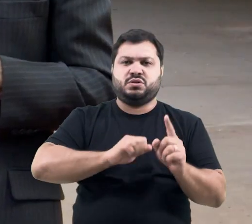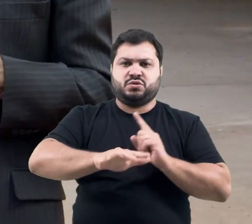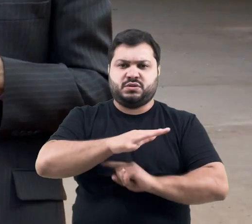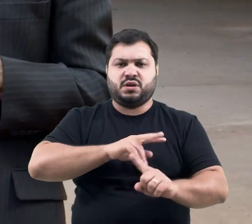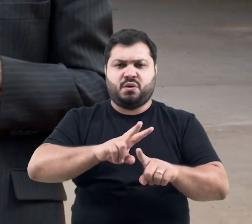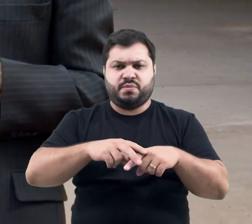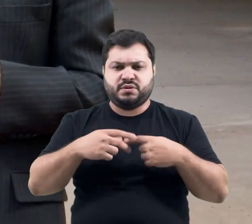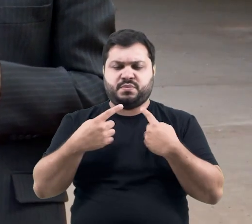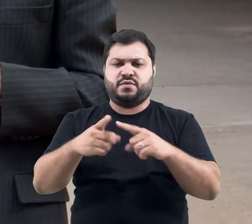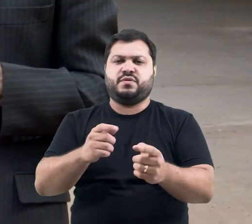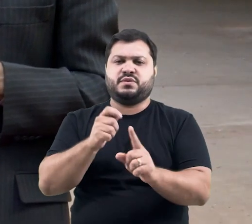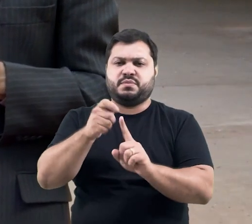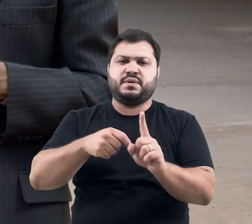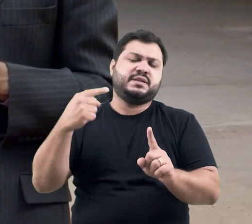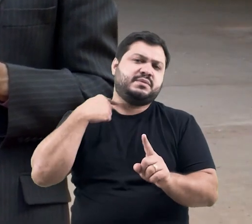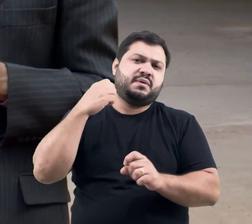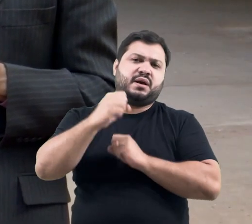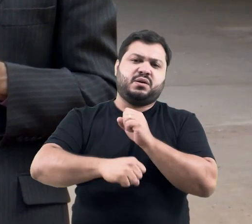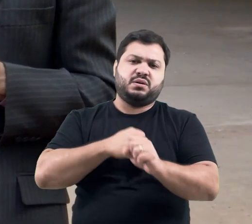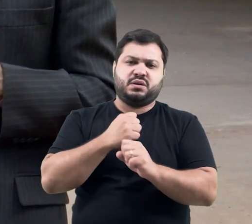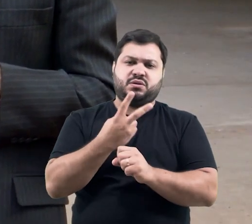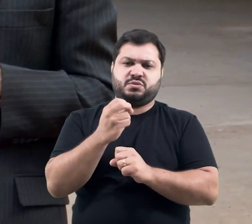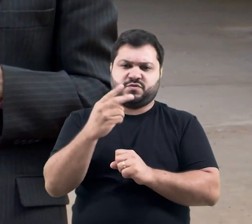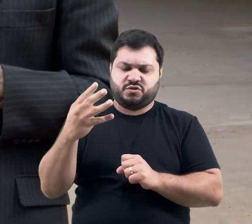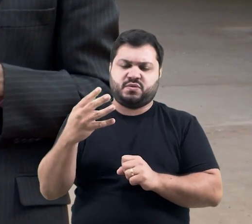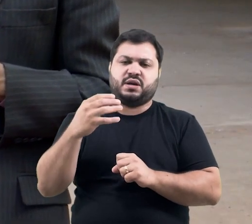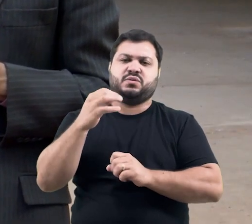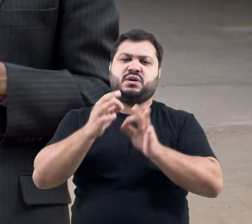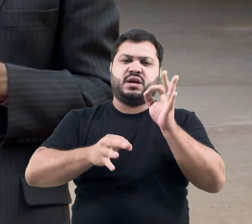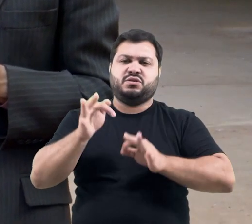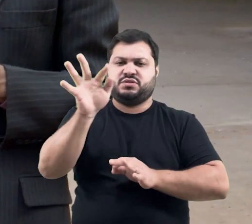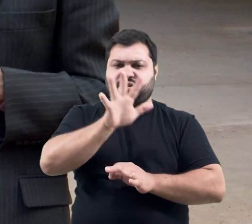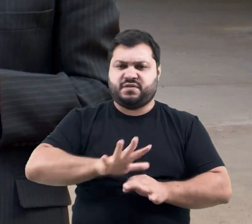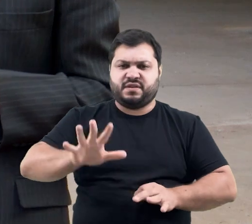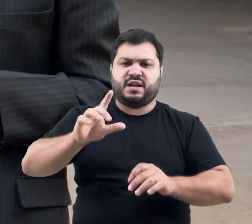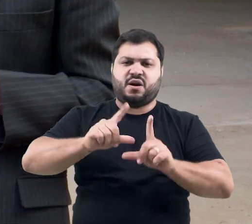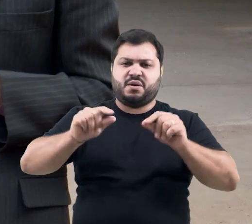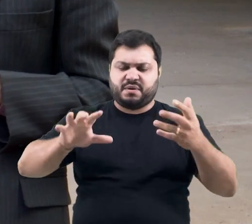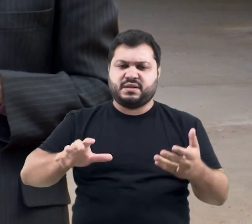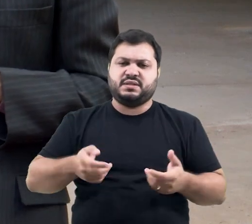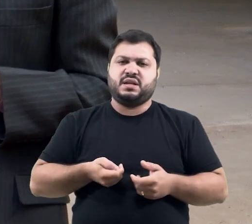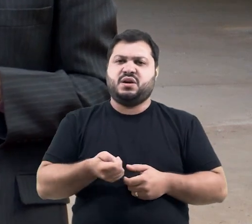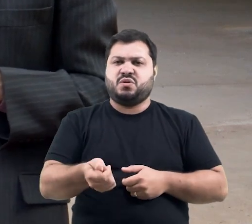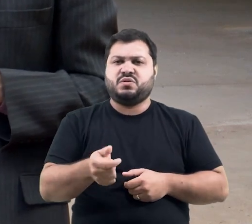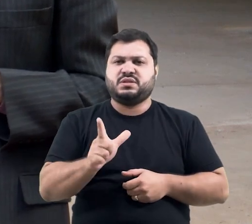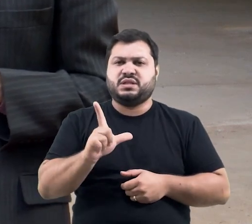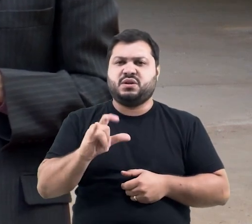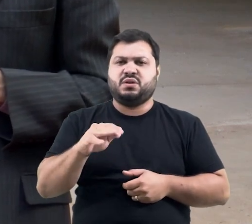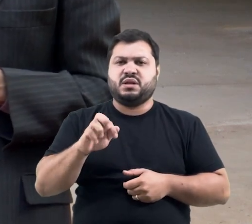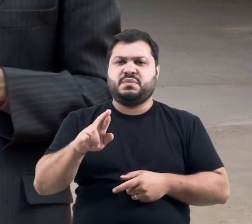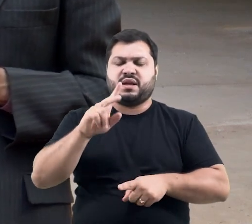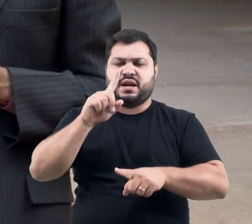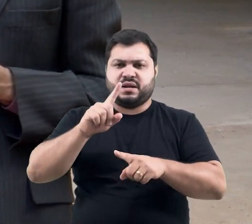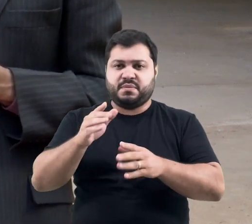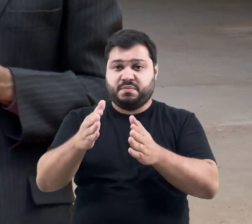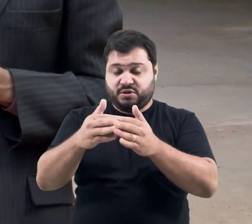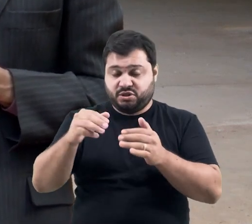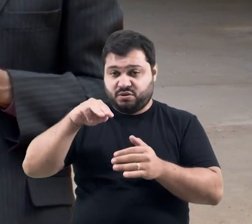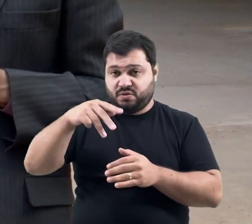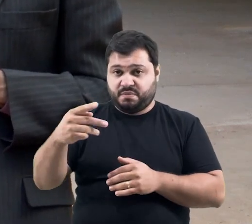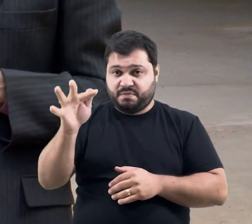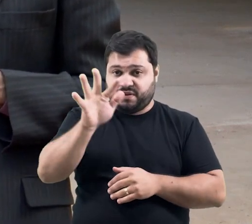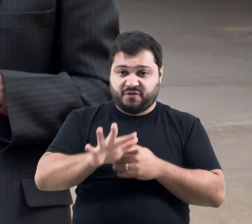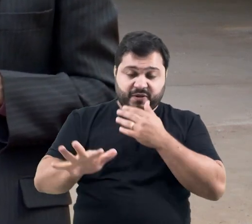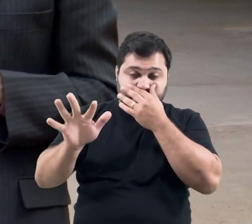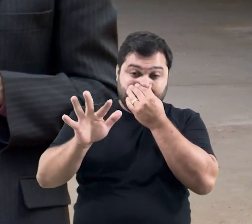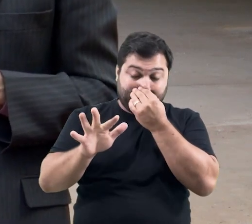Foi a partir dessa provocação que, em maio de 2024, a Justiça Federal em Brasília concedeu liminar em pedido do